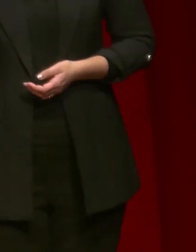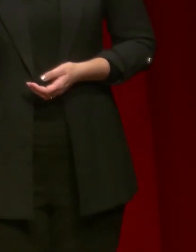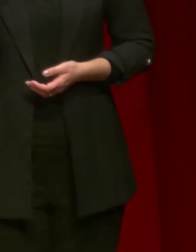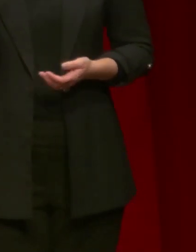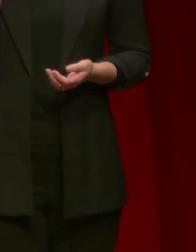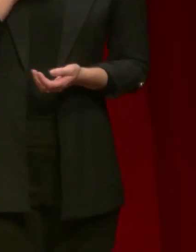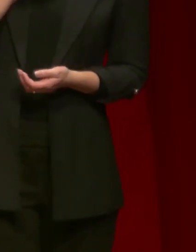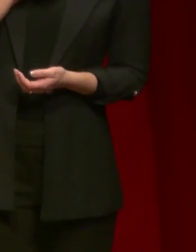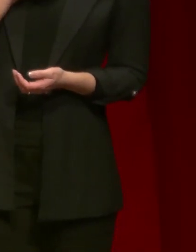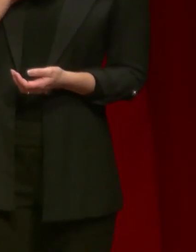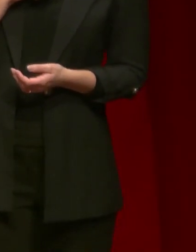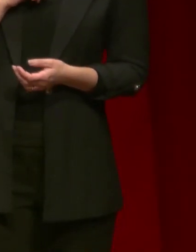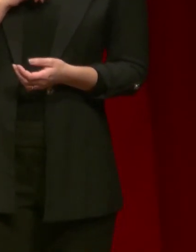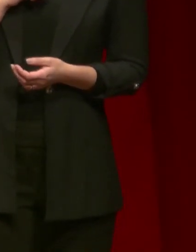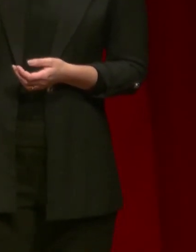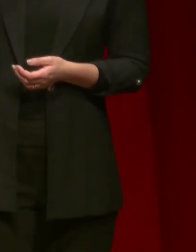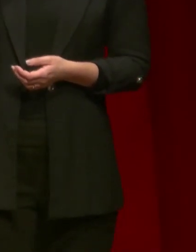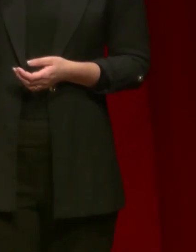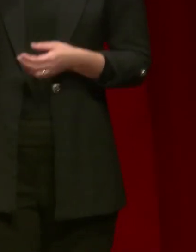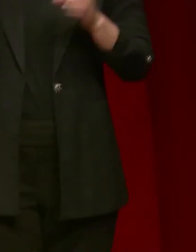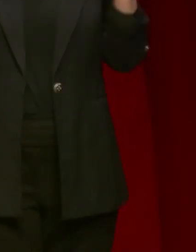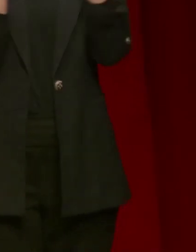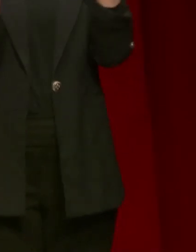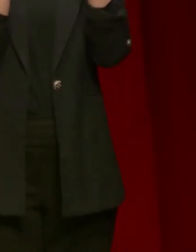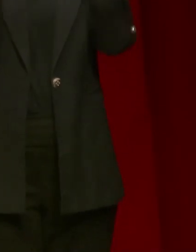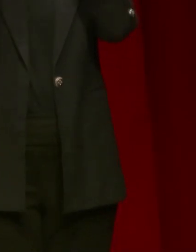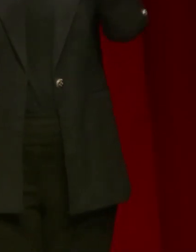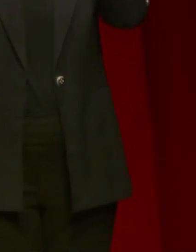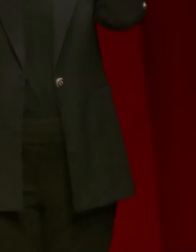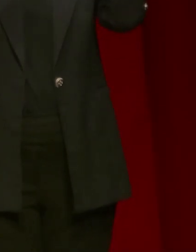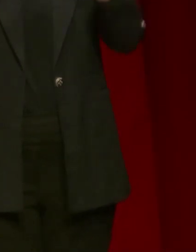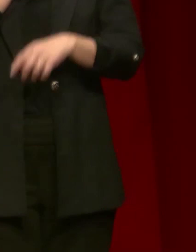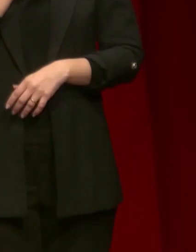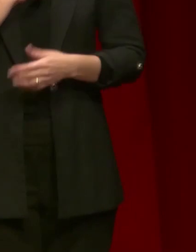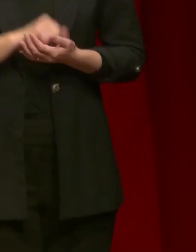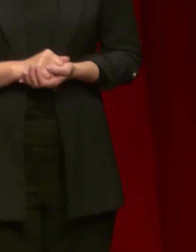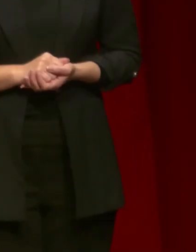O doutor Eli não está, não. Ele está muito esperto aqui.